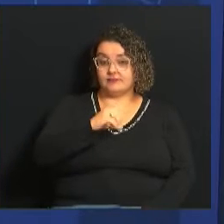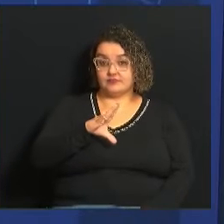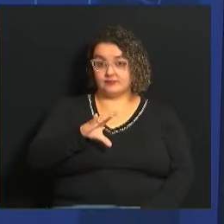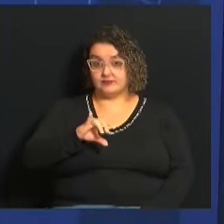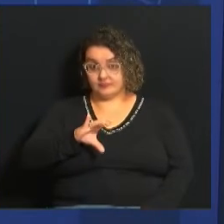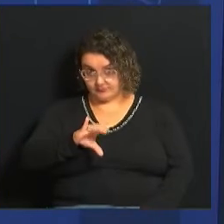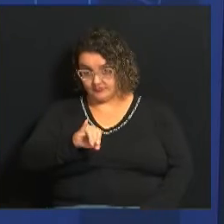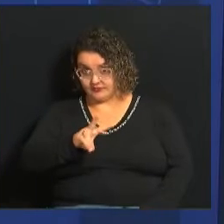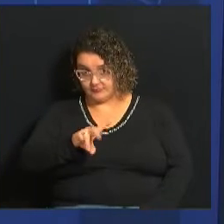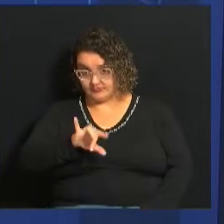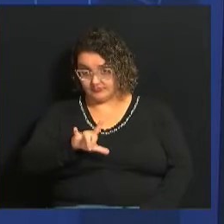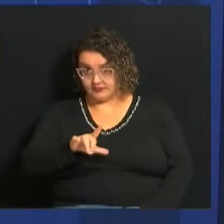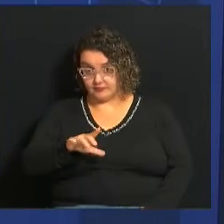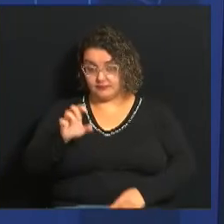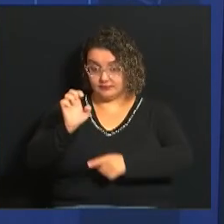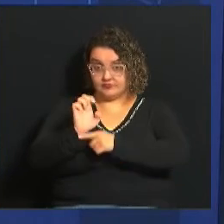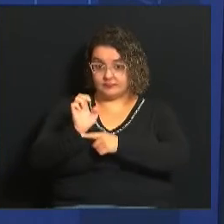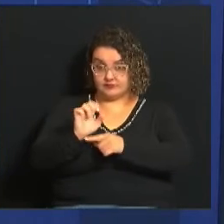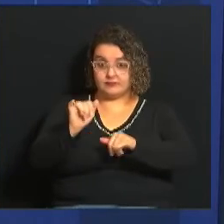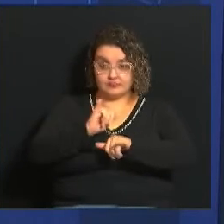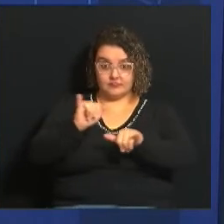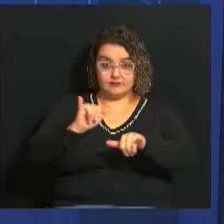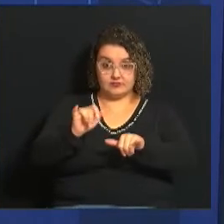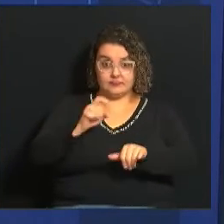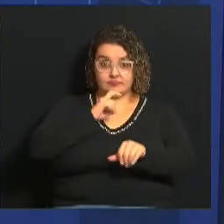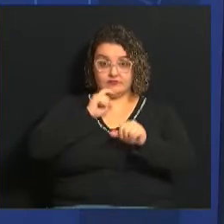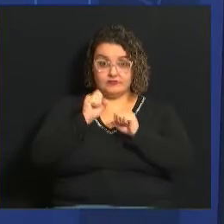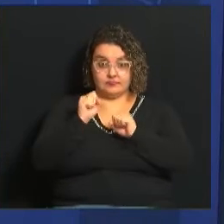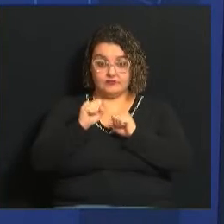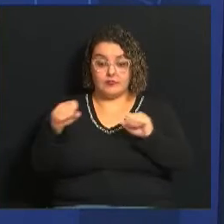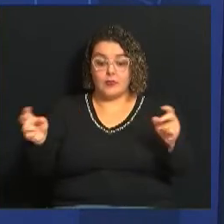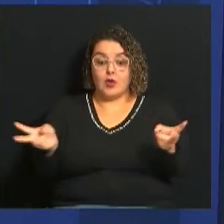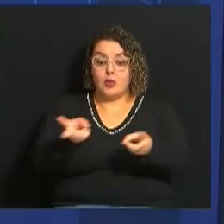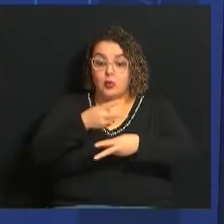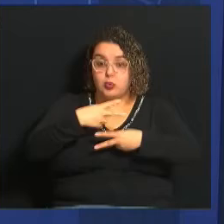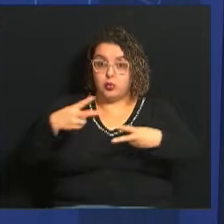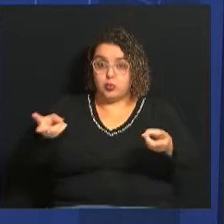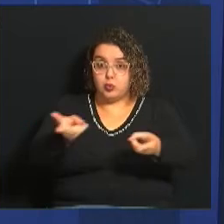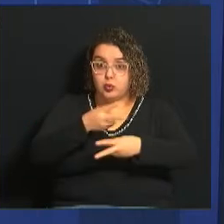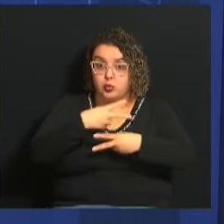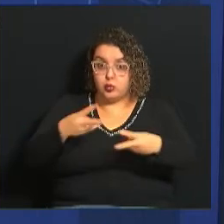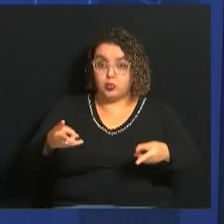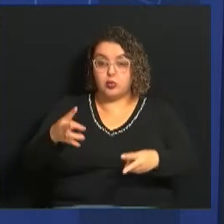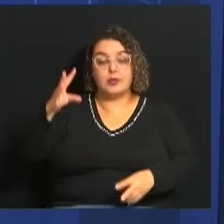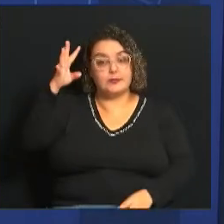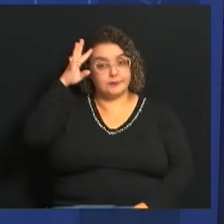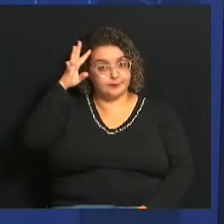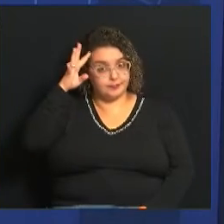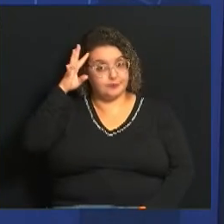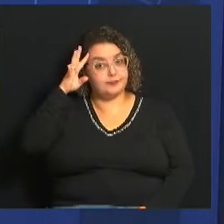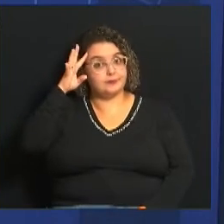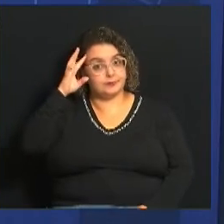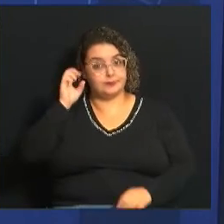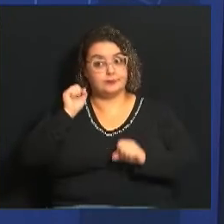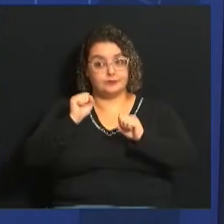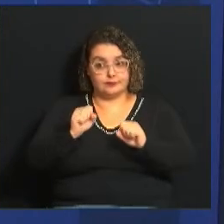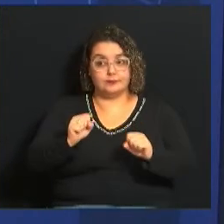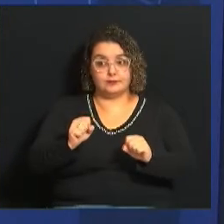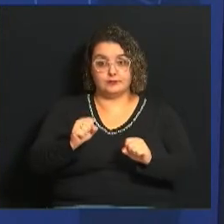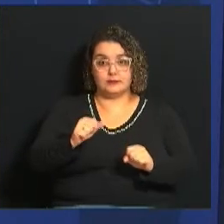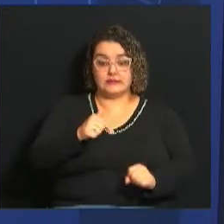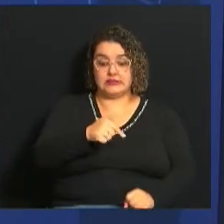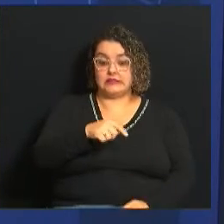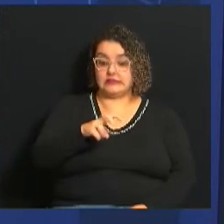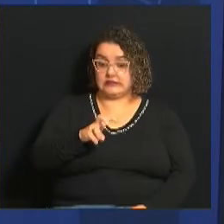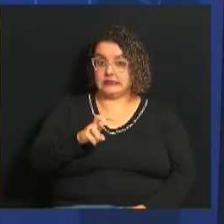um alerta deste frio e de vento também para a tarde de quarta-feira, viu? Podendo chegar aí a